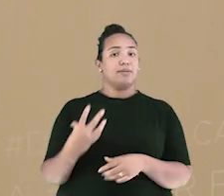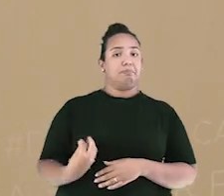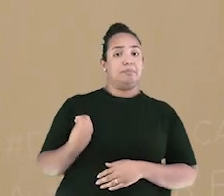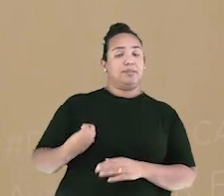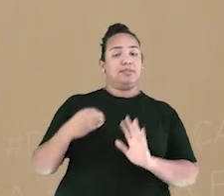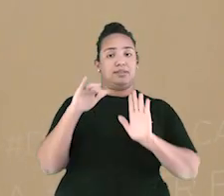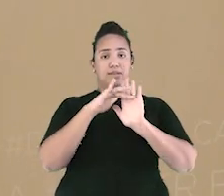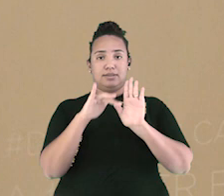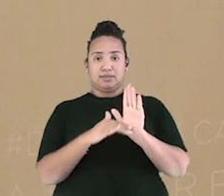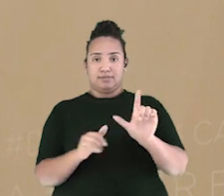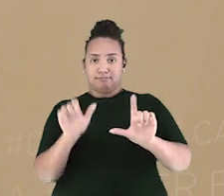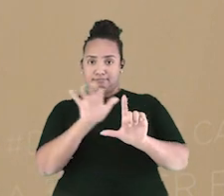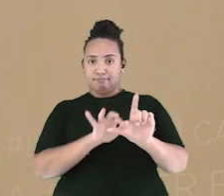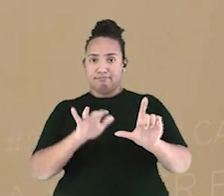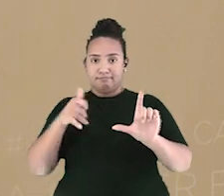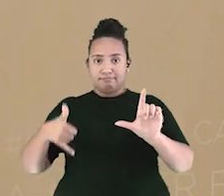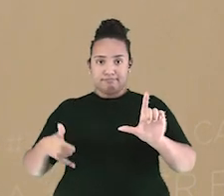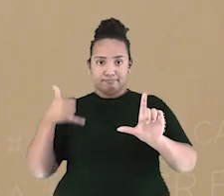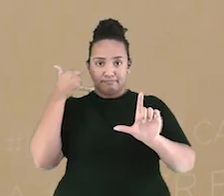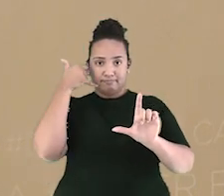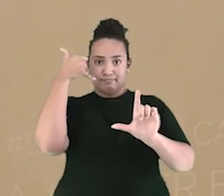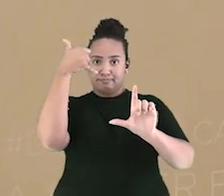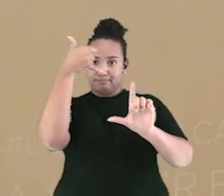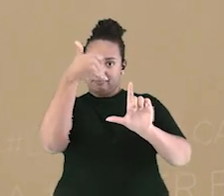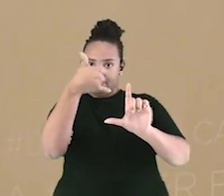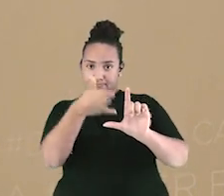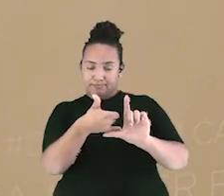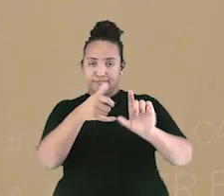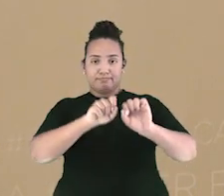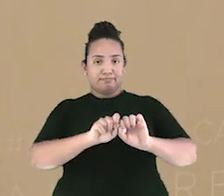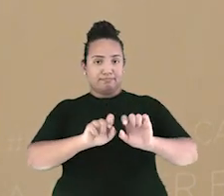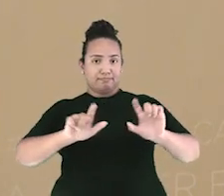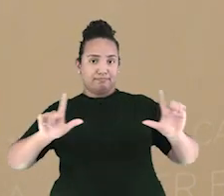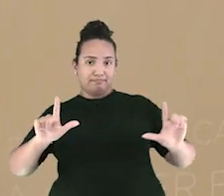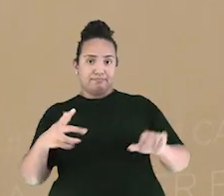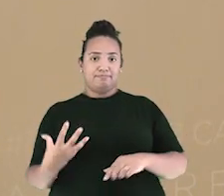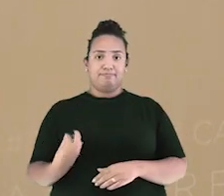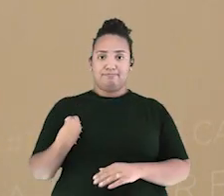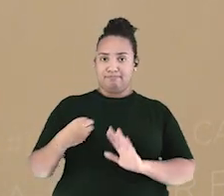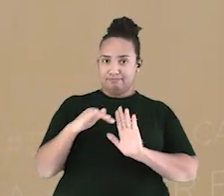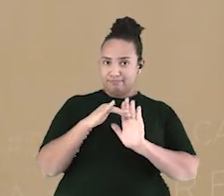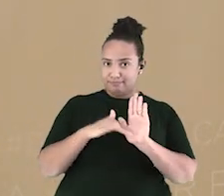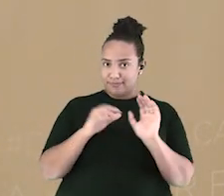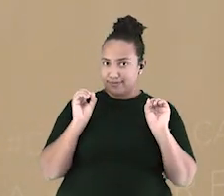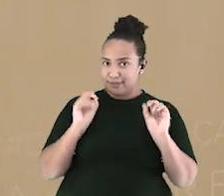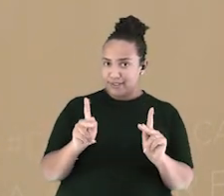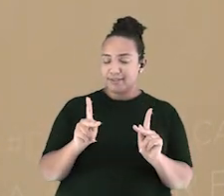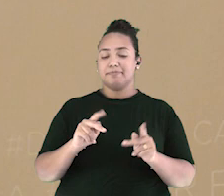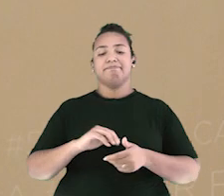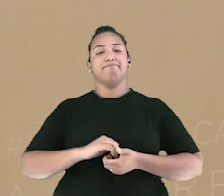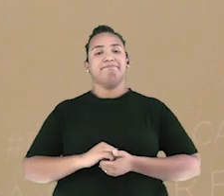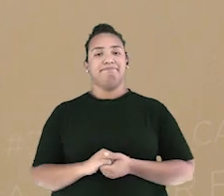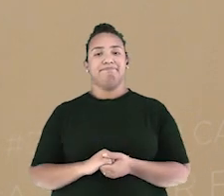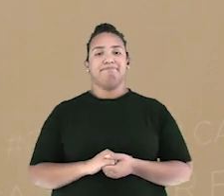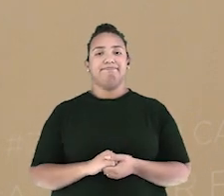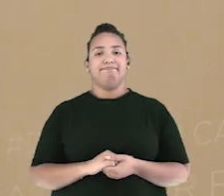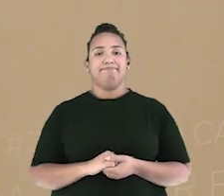presença aqui nessa aula pelo QR Code que está aqui na tela. Aponte a câmera do celular para ele e marque presença aqui, beleza? Vamos